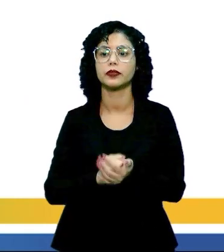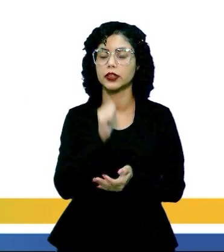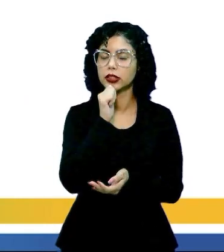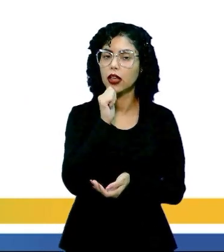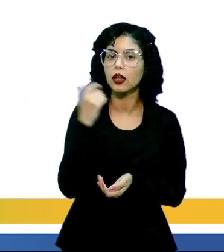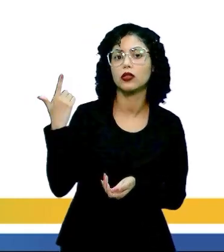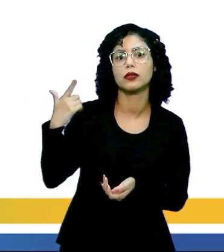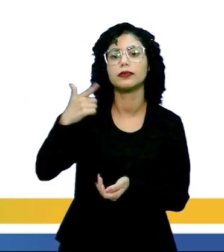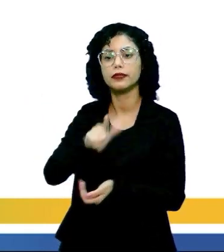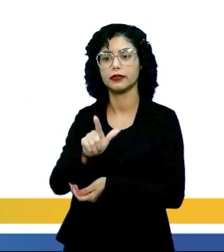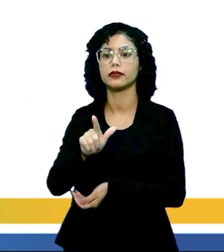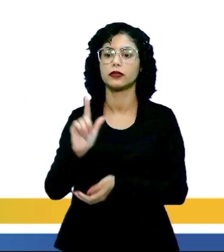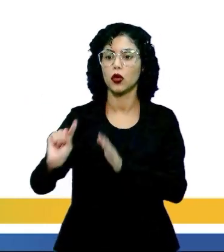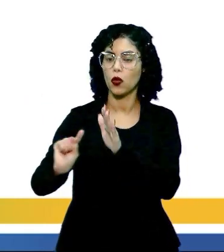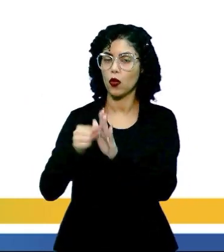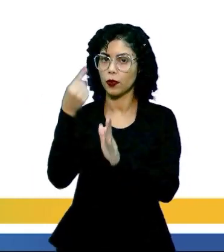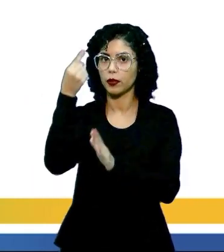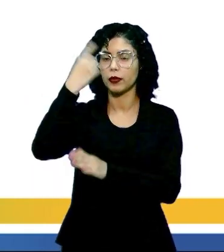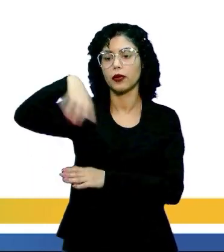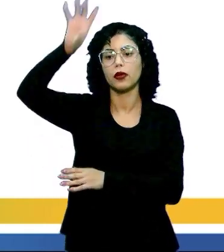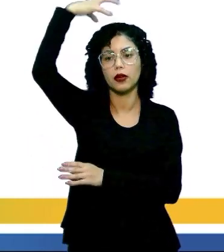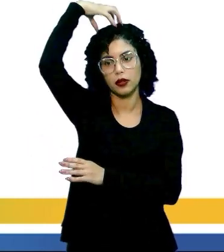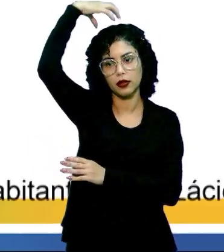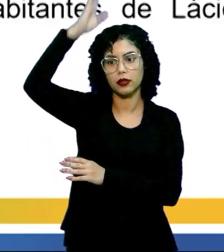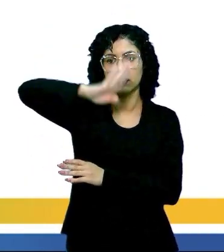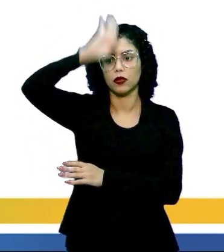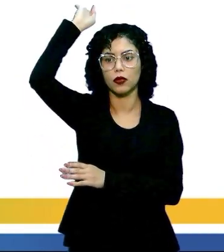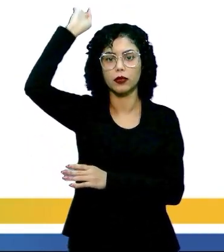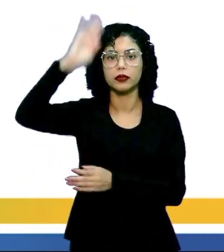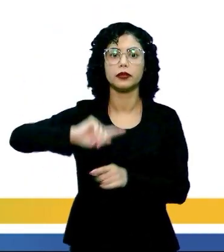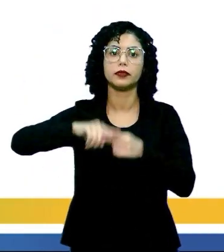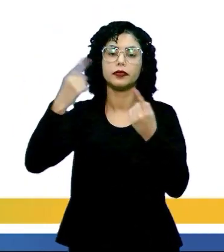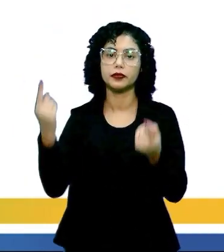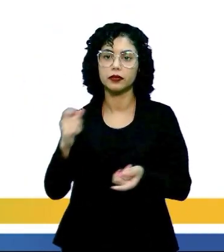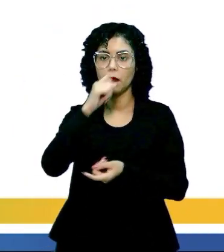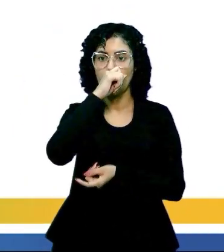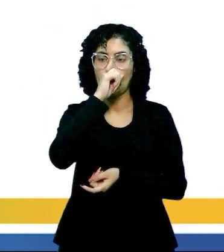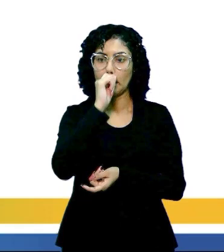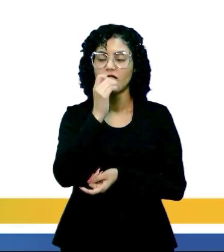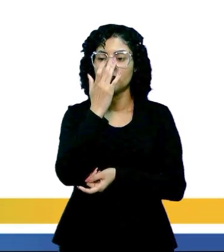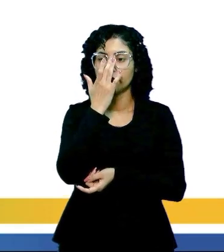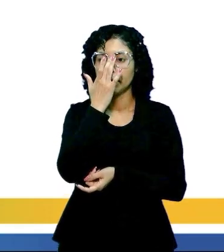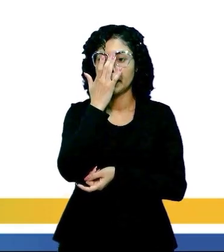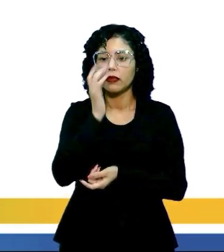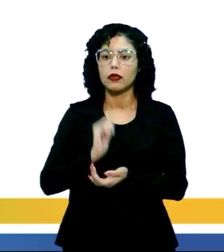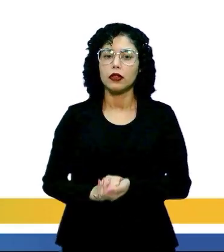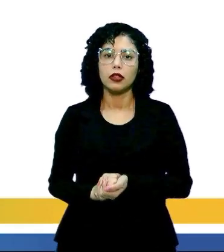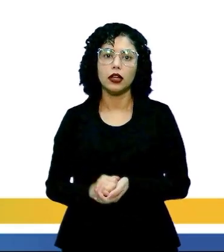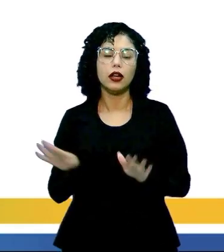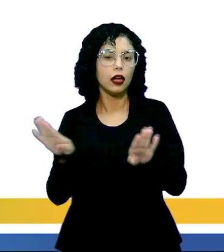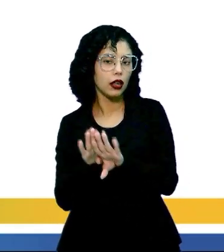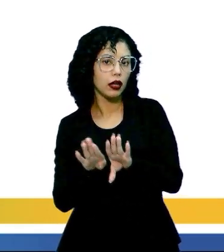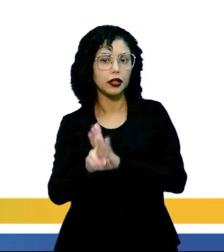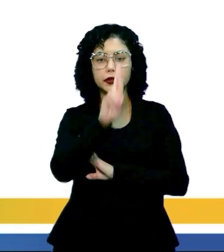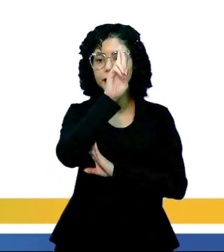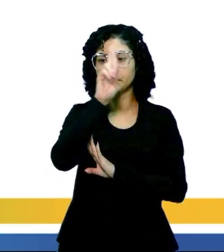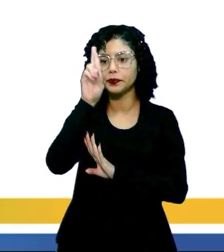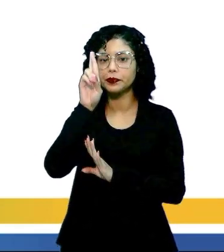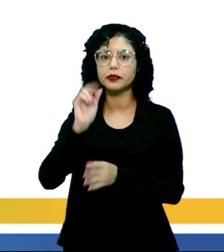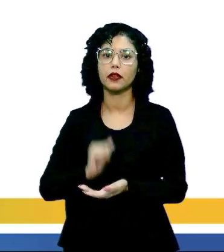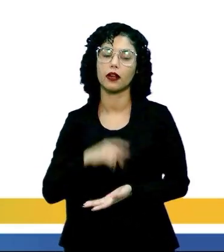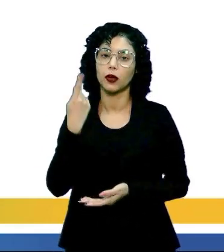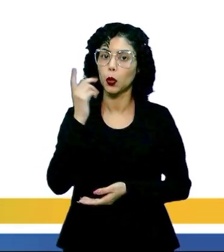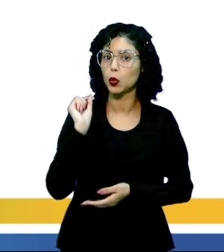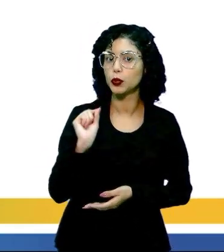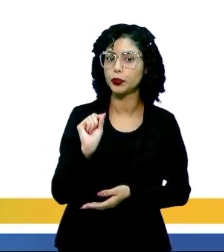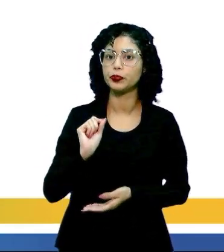se tornou o primeiro rei de Roma. Mas vamos trabalhar também com a versão histórica que fala que